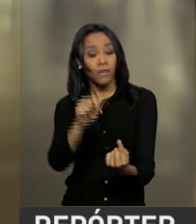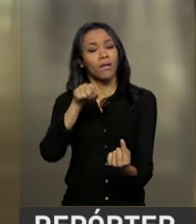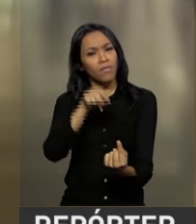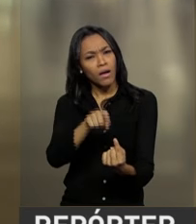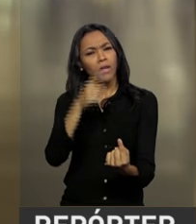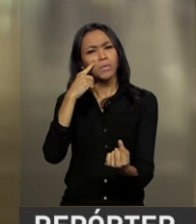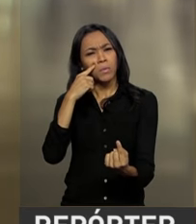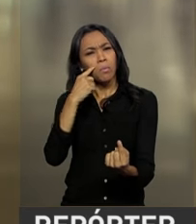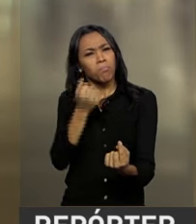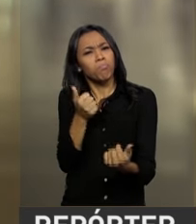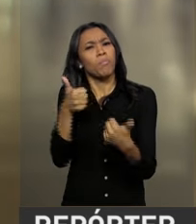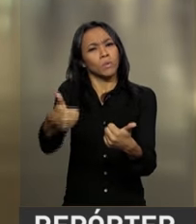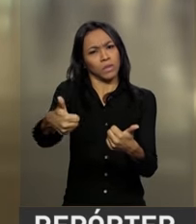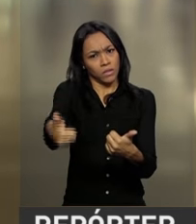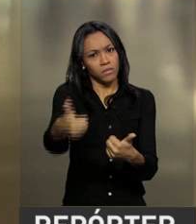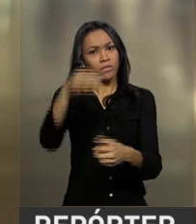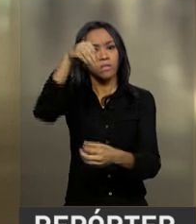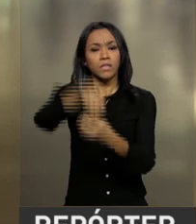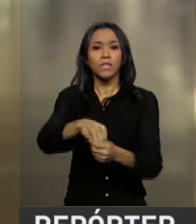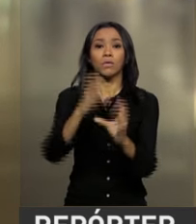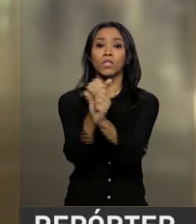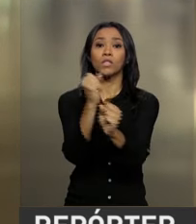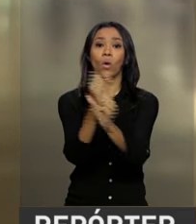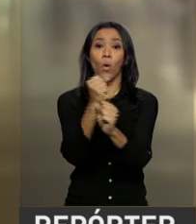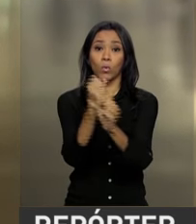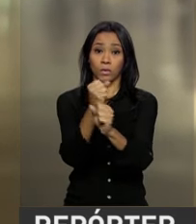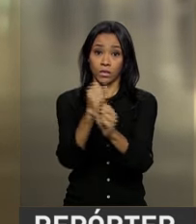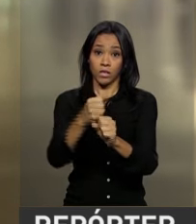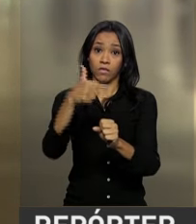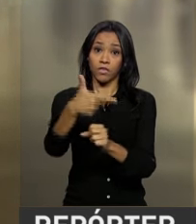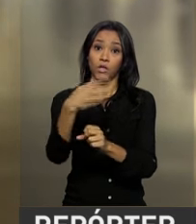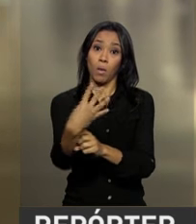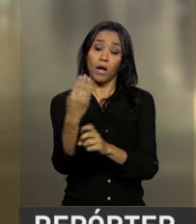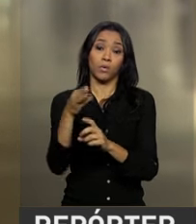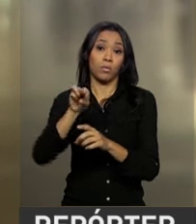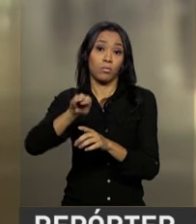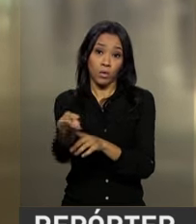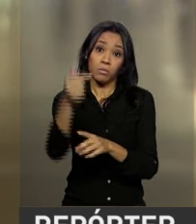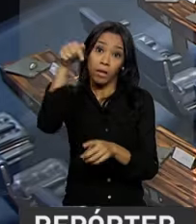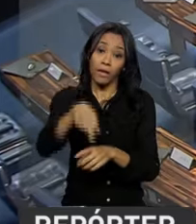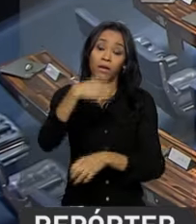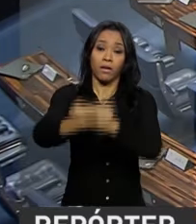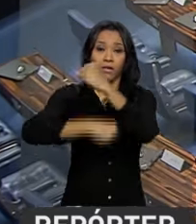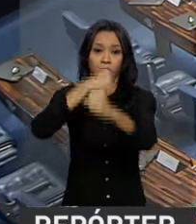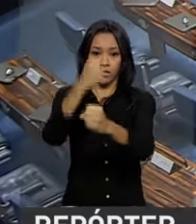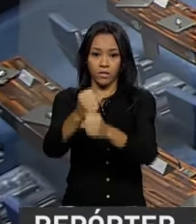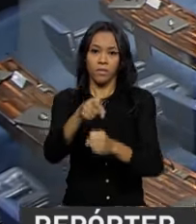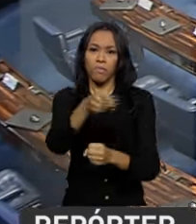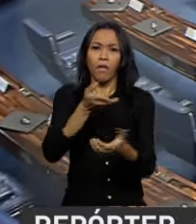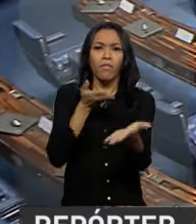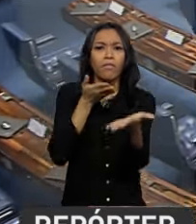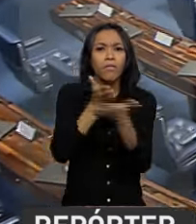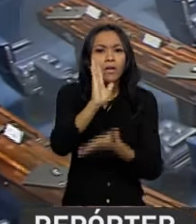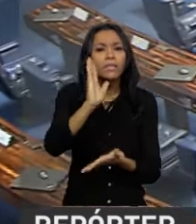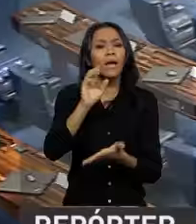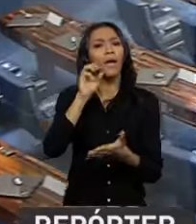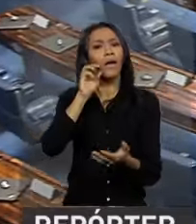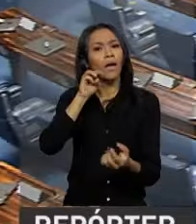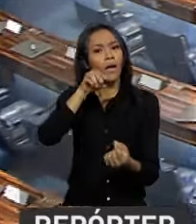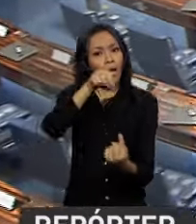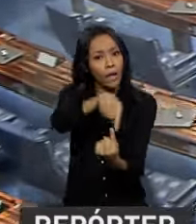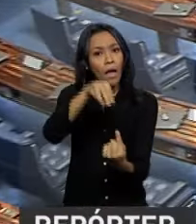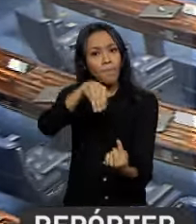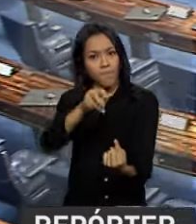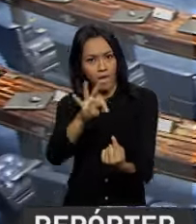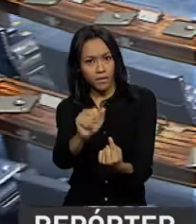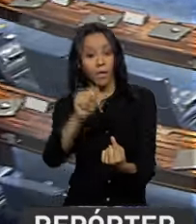prevê um saldo positivo nas contas públicas de 24 bilhões de reais para este ano. Para votar a revisão da meta fiscal, o presidente